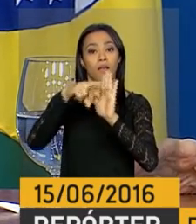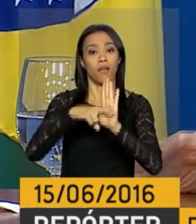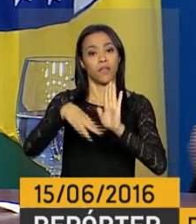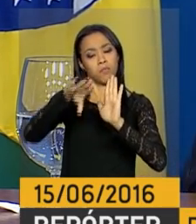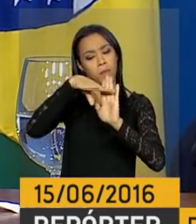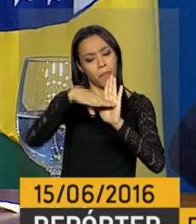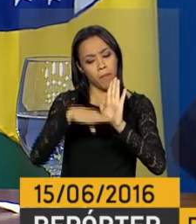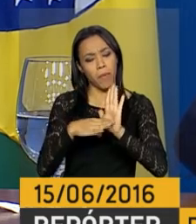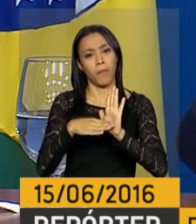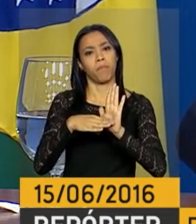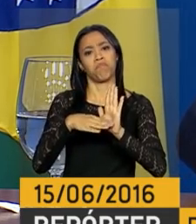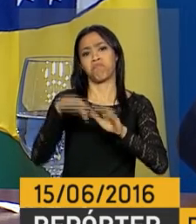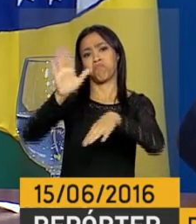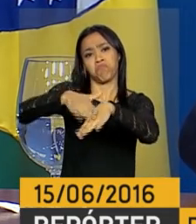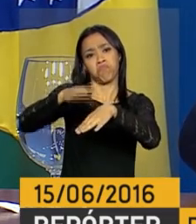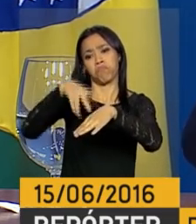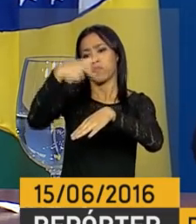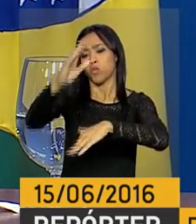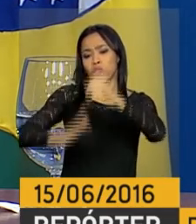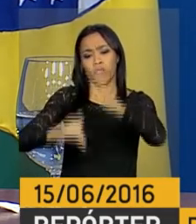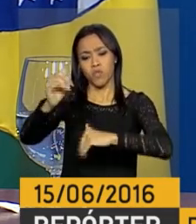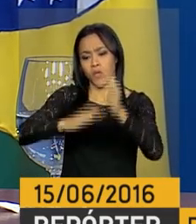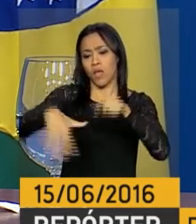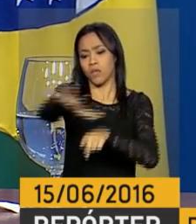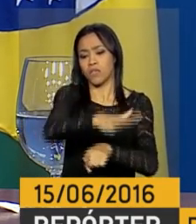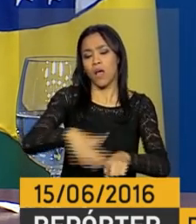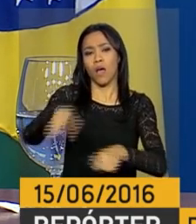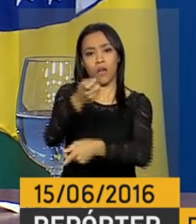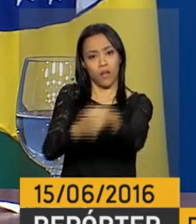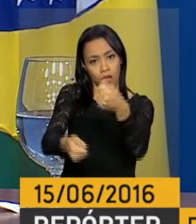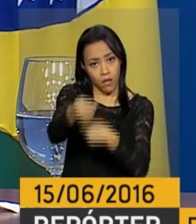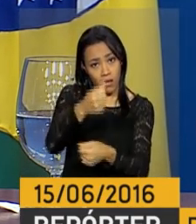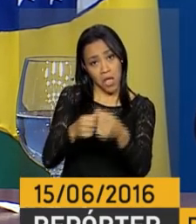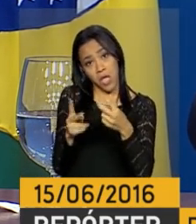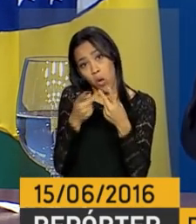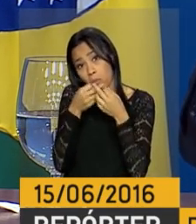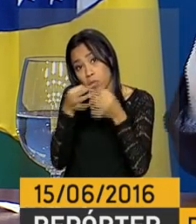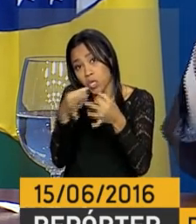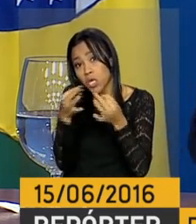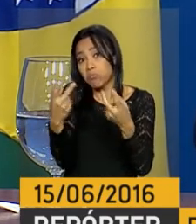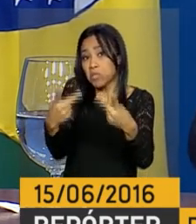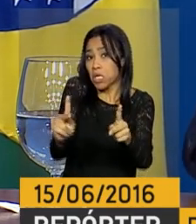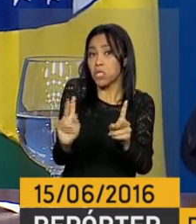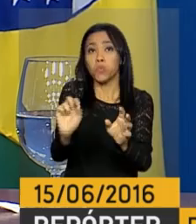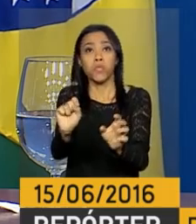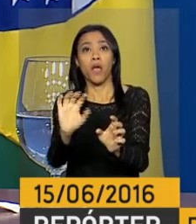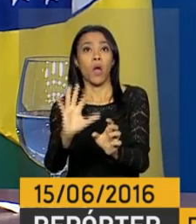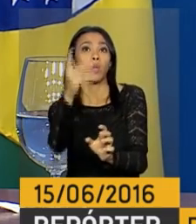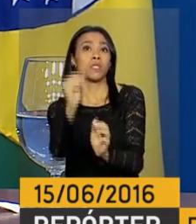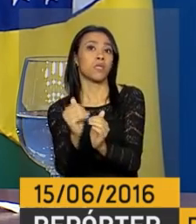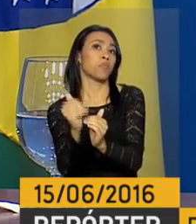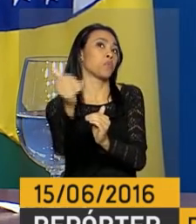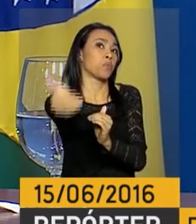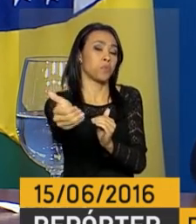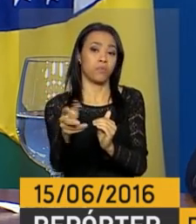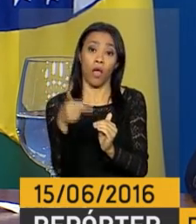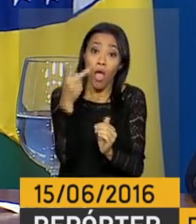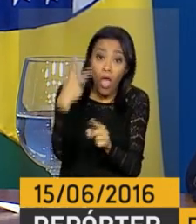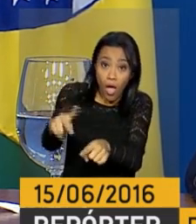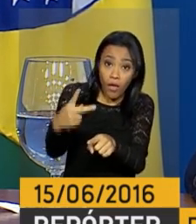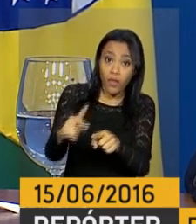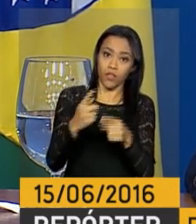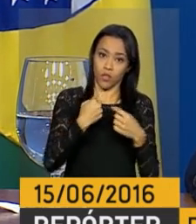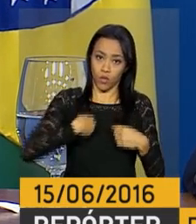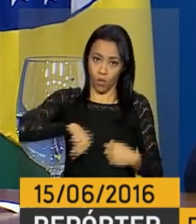previsões e eh no momento dos prazos legais, quando tivermos dados suficientes, nós fazemos as